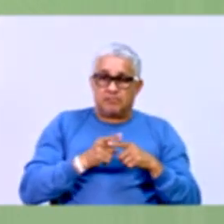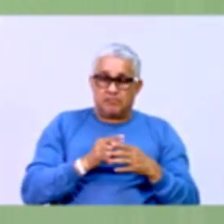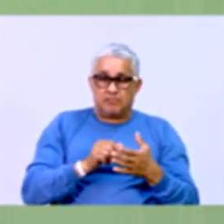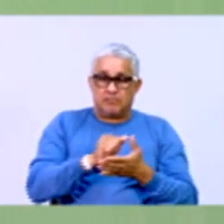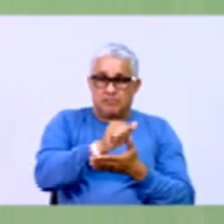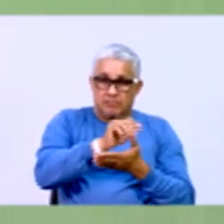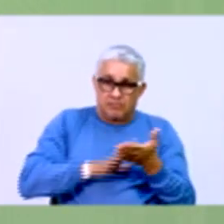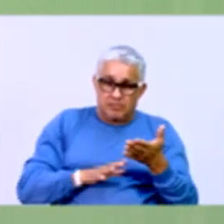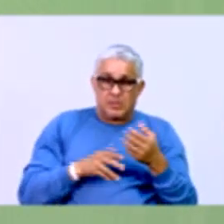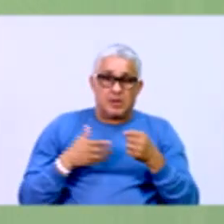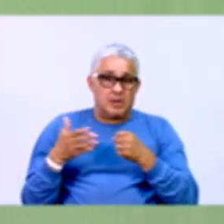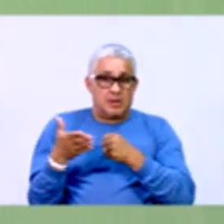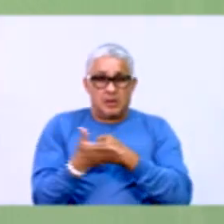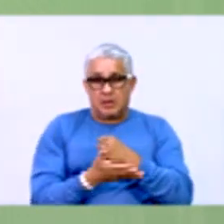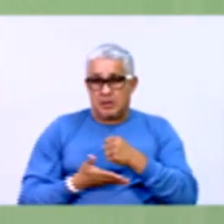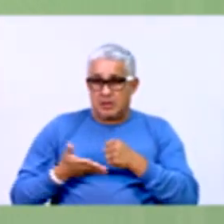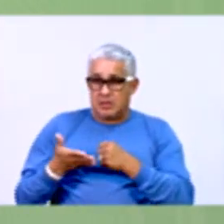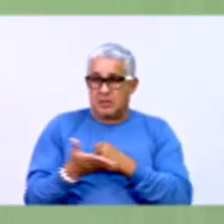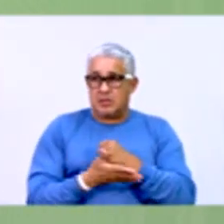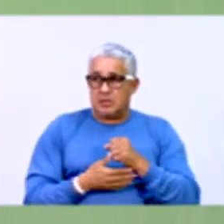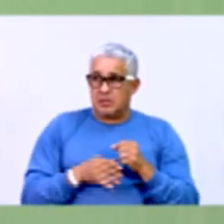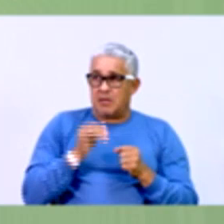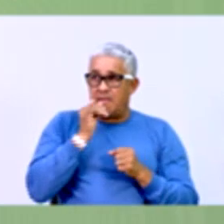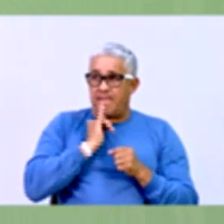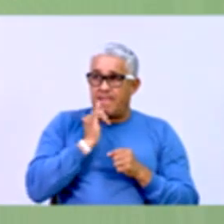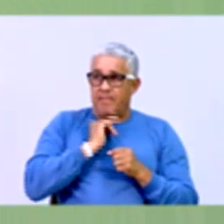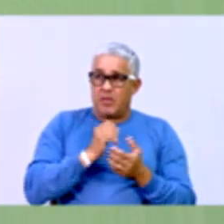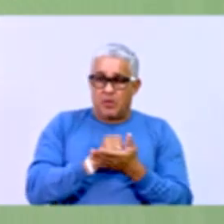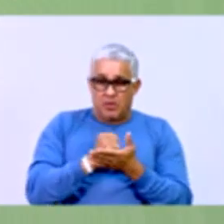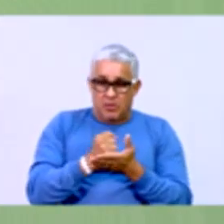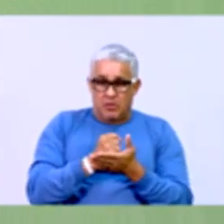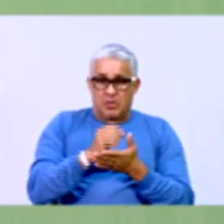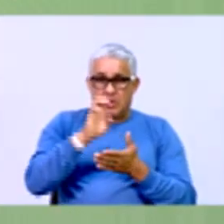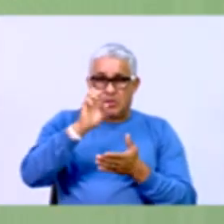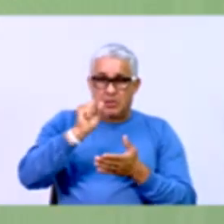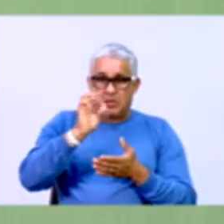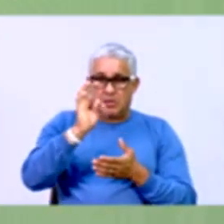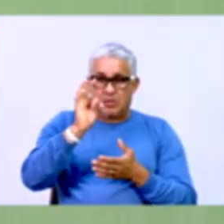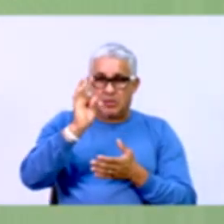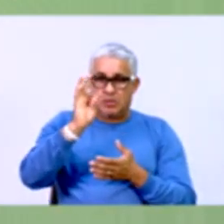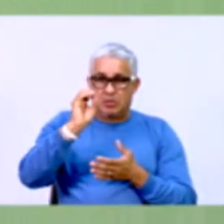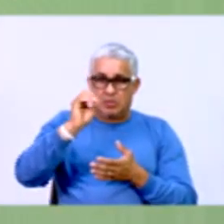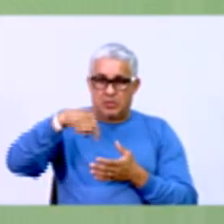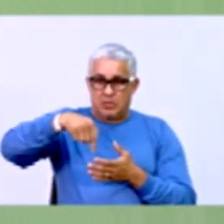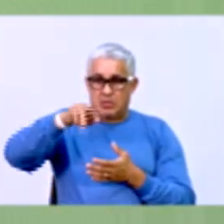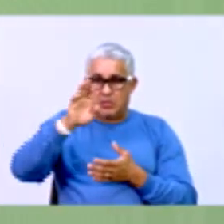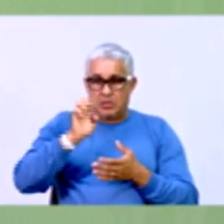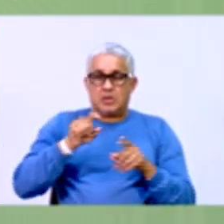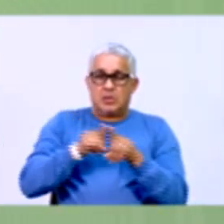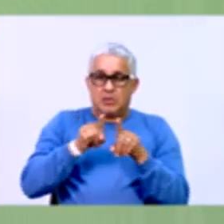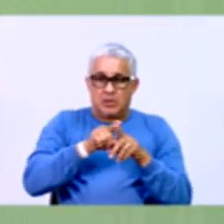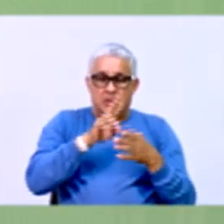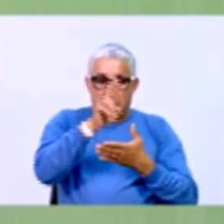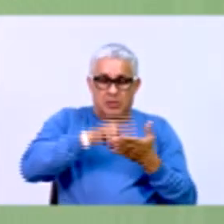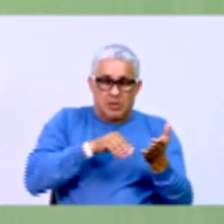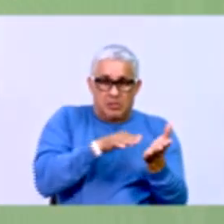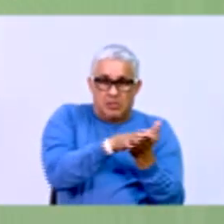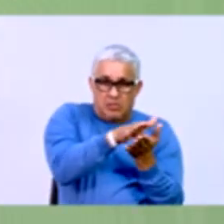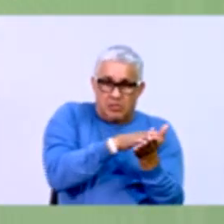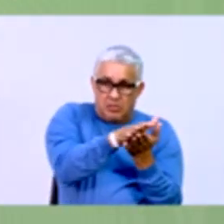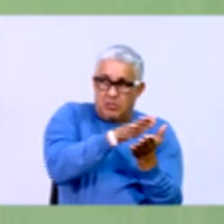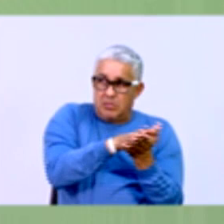realizadas eram básicas, tais como controle de estoque e impressão de relatórios.